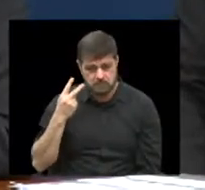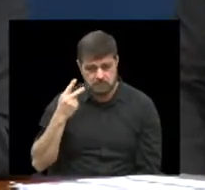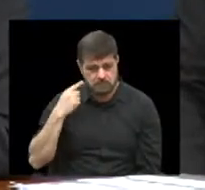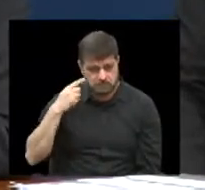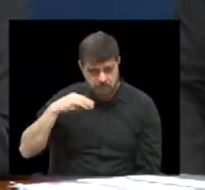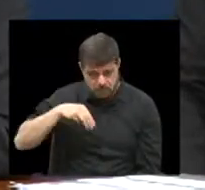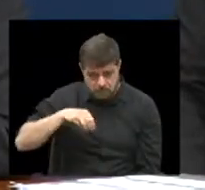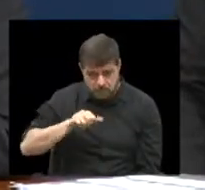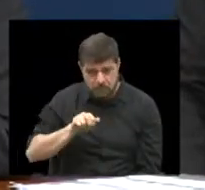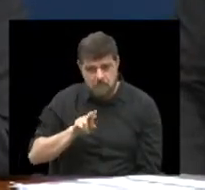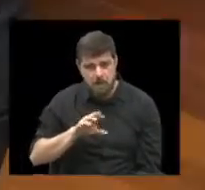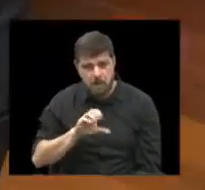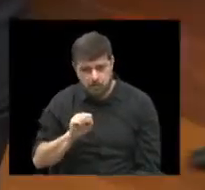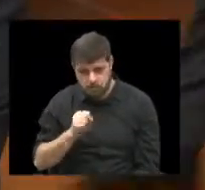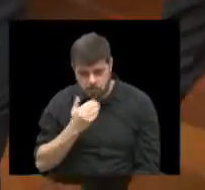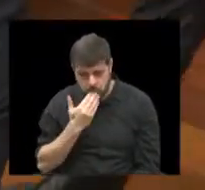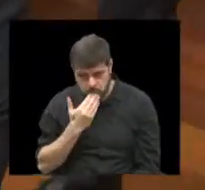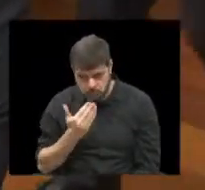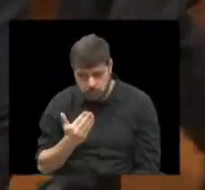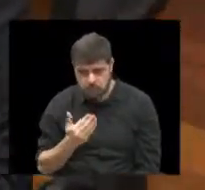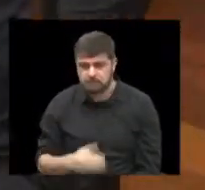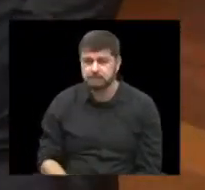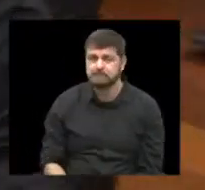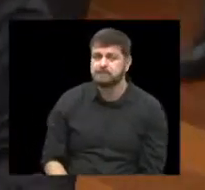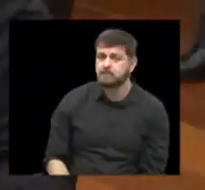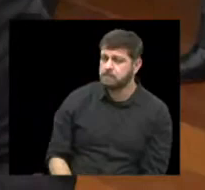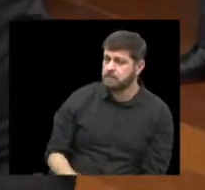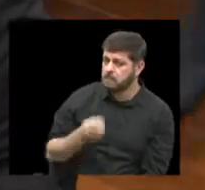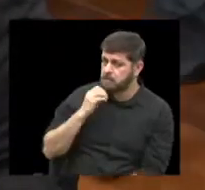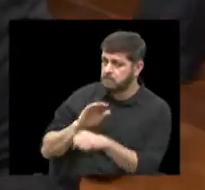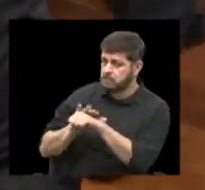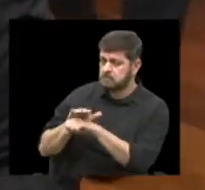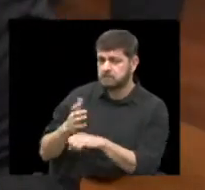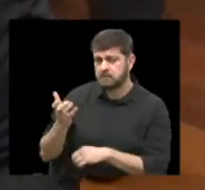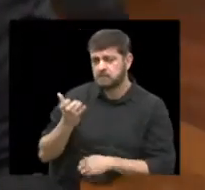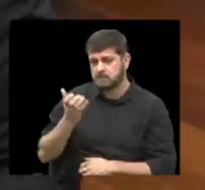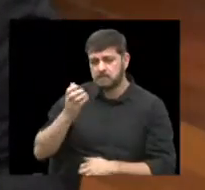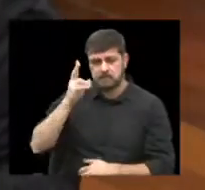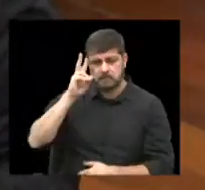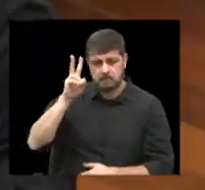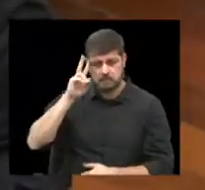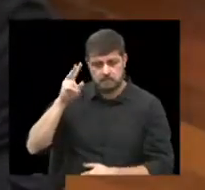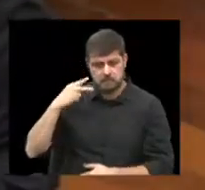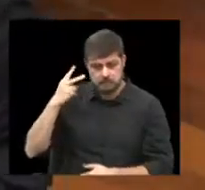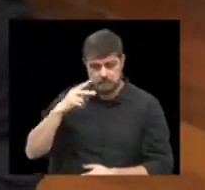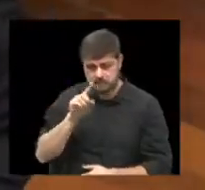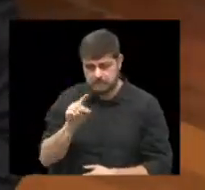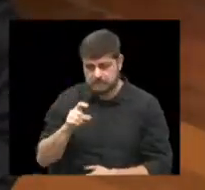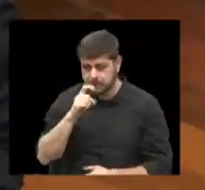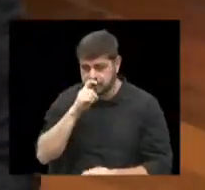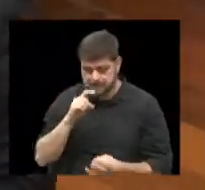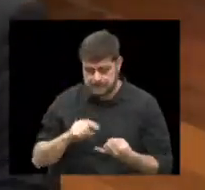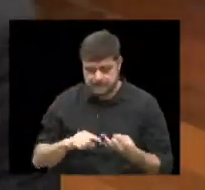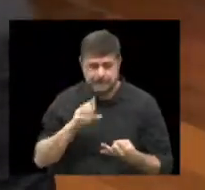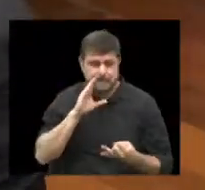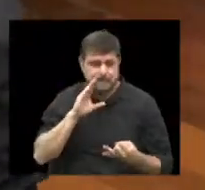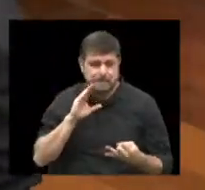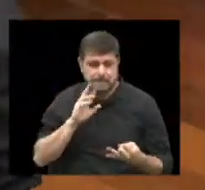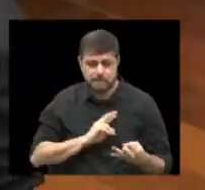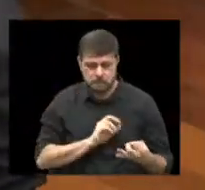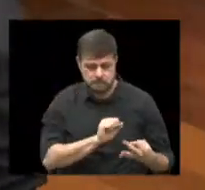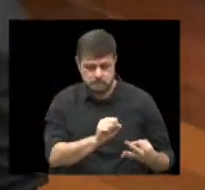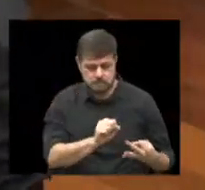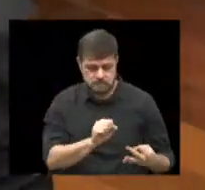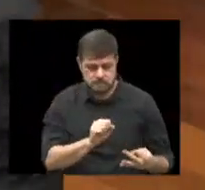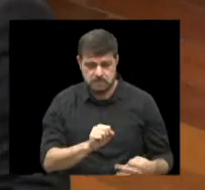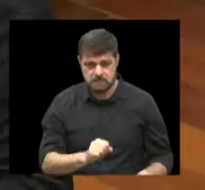Marcos Bernardelli, desculpa. Senhor presidente, boa noite. Senhor presidente, eu quero aqui relembrar os vereadores Zé Carlos, Cirilo, Rossini,